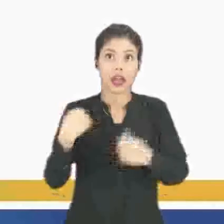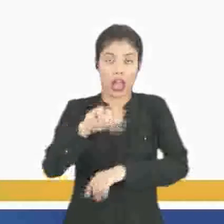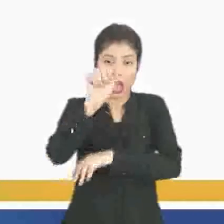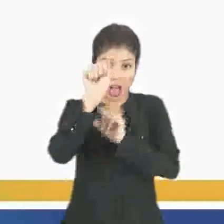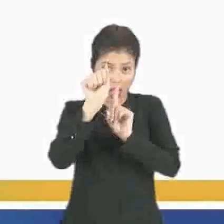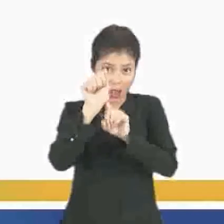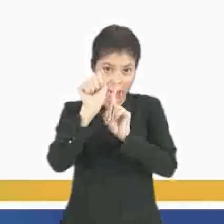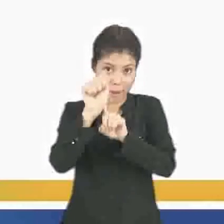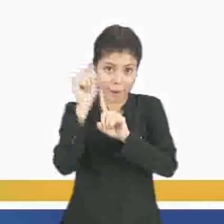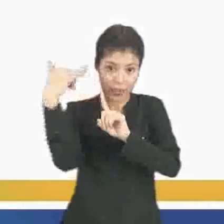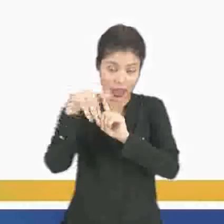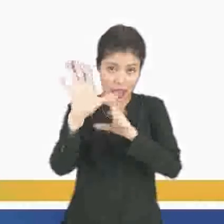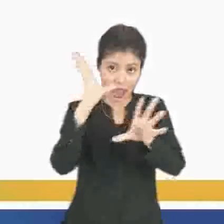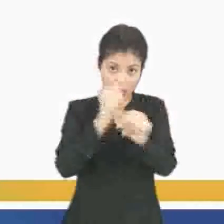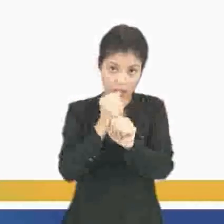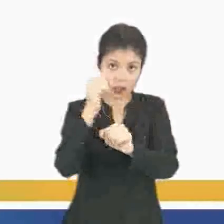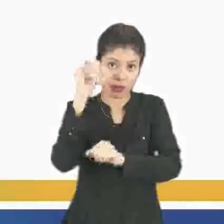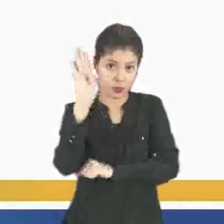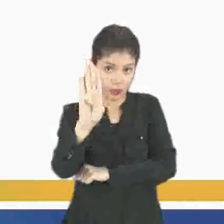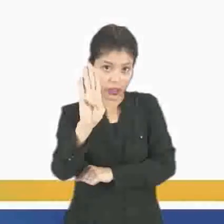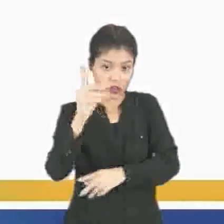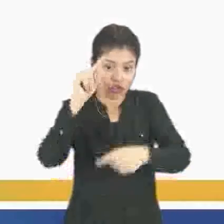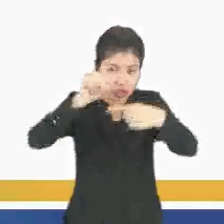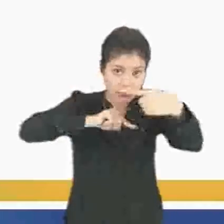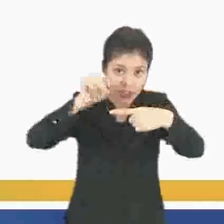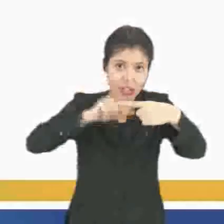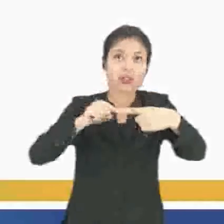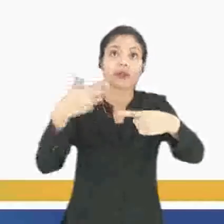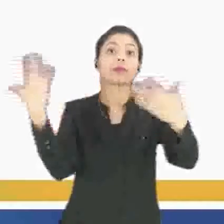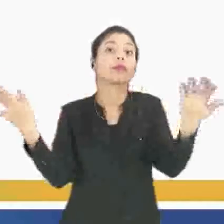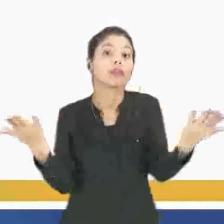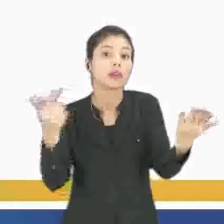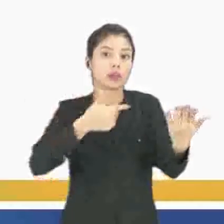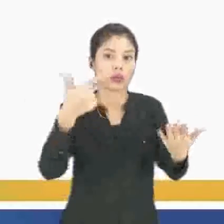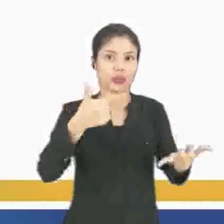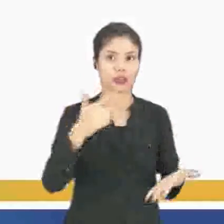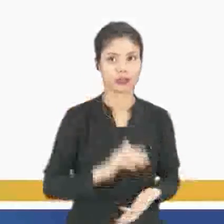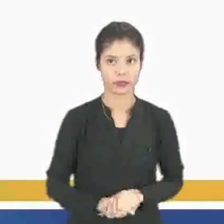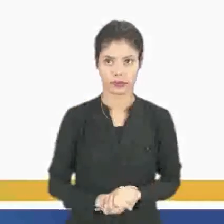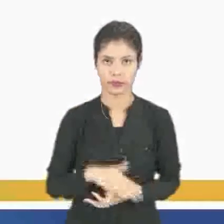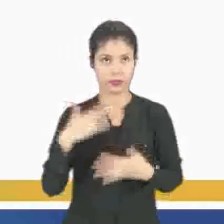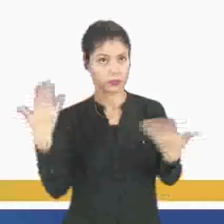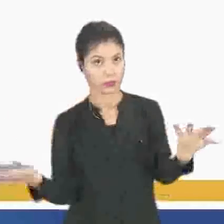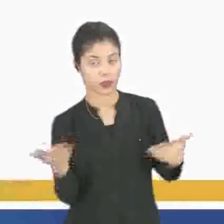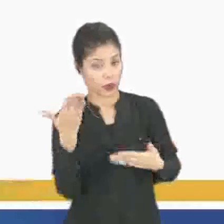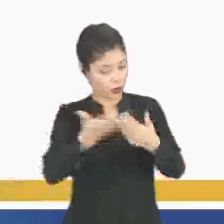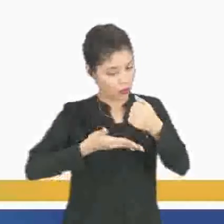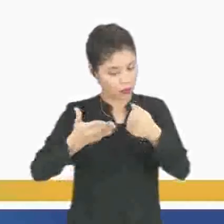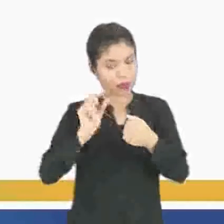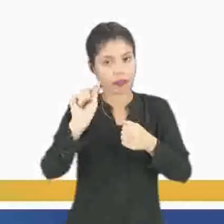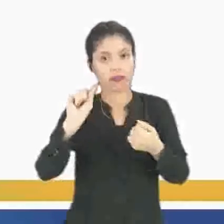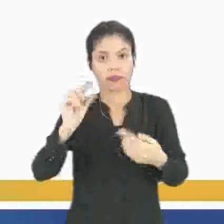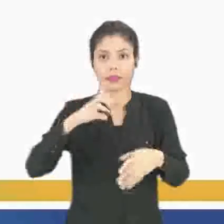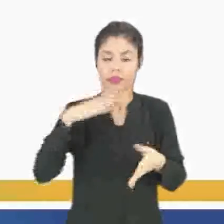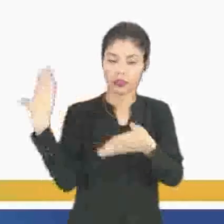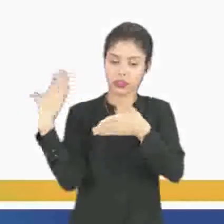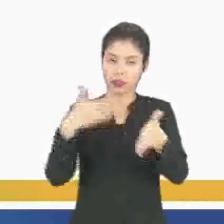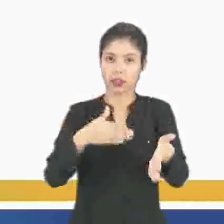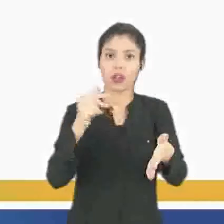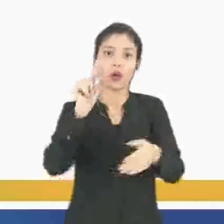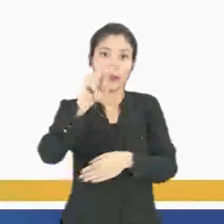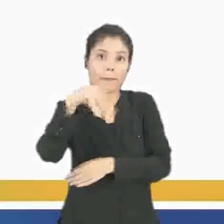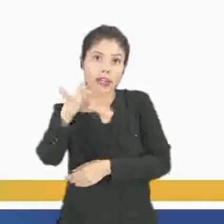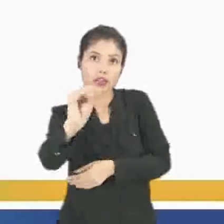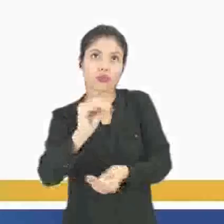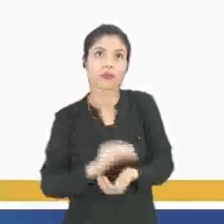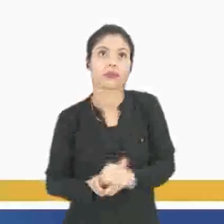A mais o Y de B, somado e dividido também por quanto? Por 2. Então, com base nisso, nós temos a determinação do ponto